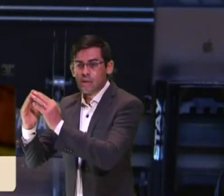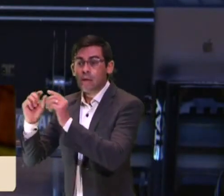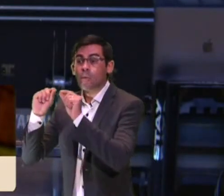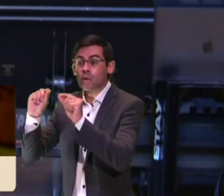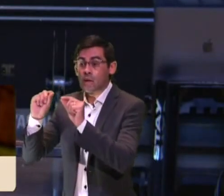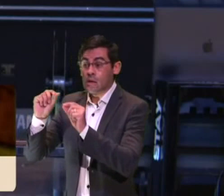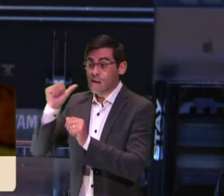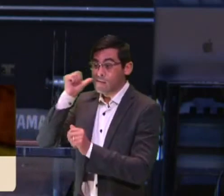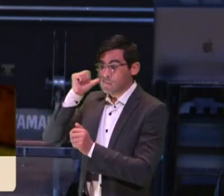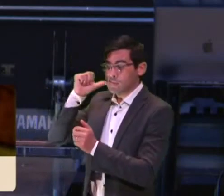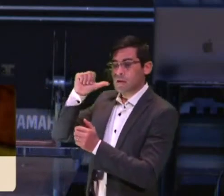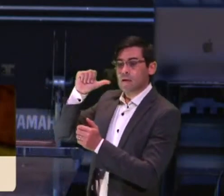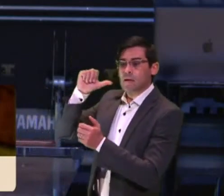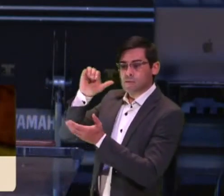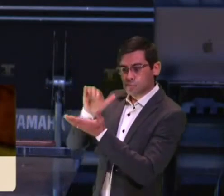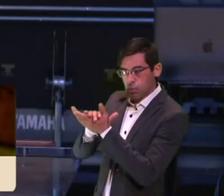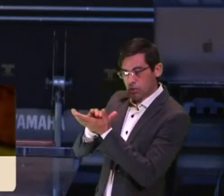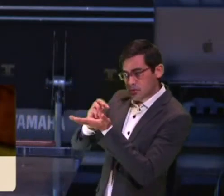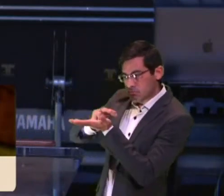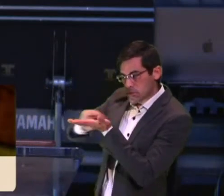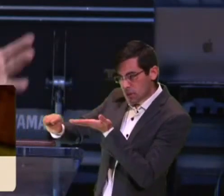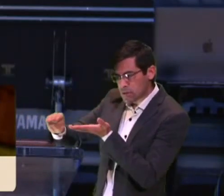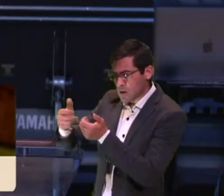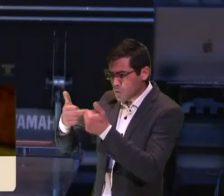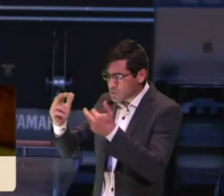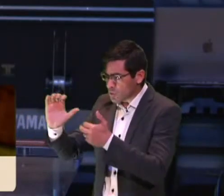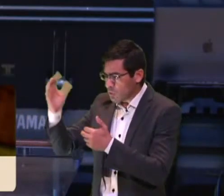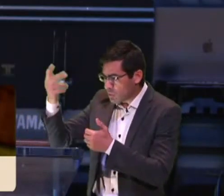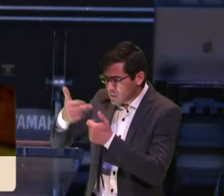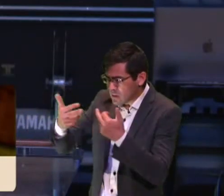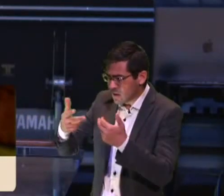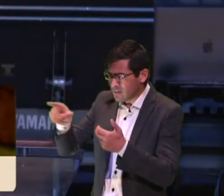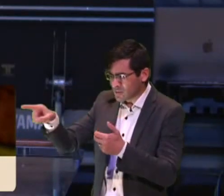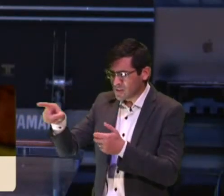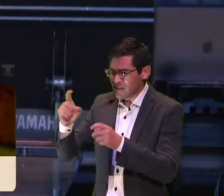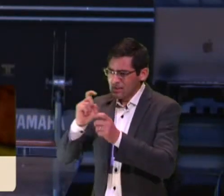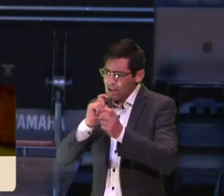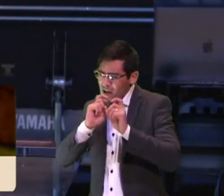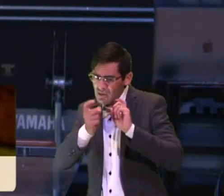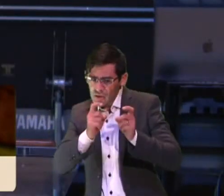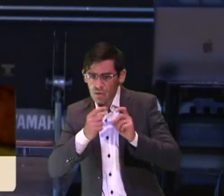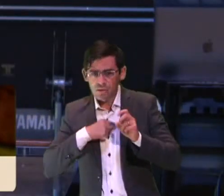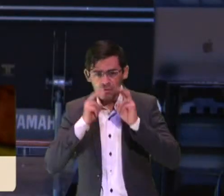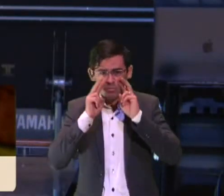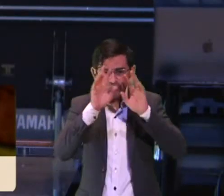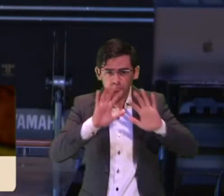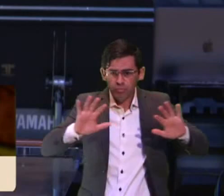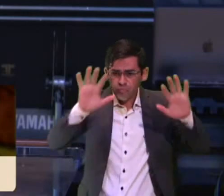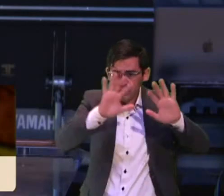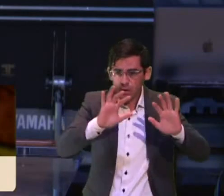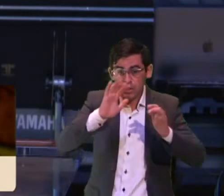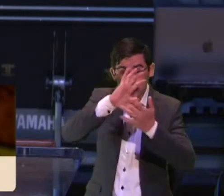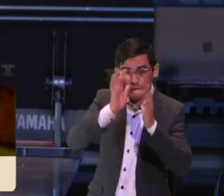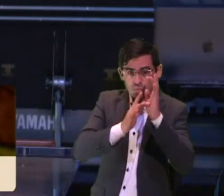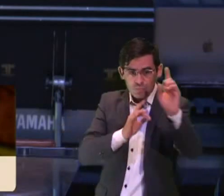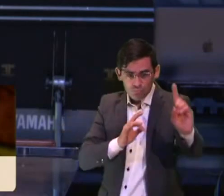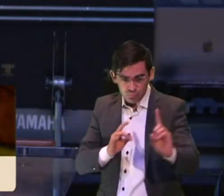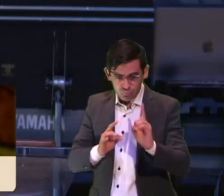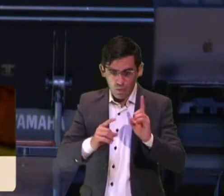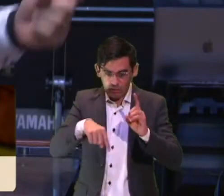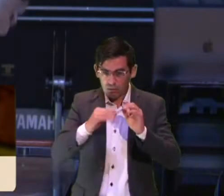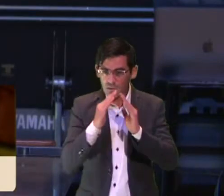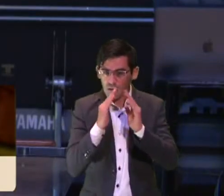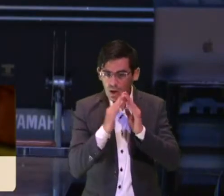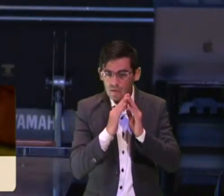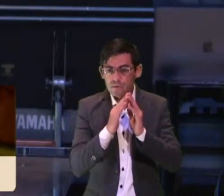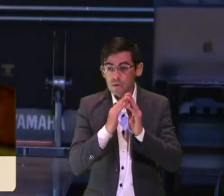que manda a mensagem: olha, aconteceu algo aqui diferente. Quando você estava nessa reunião, eu tive uma visão, Jesus apareceu para mim.